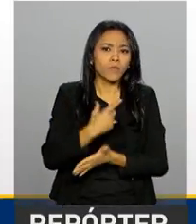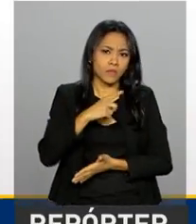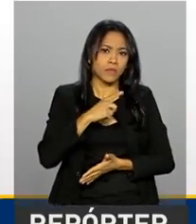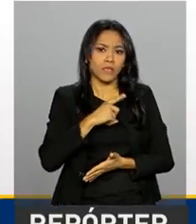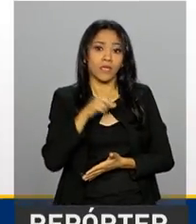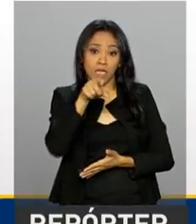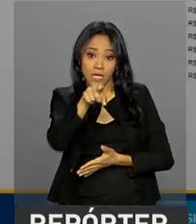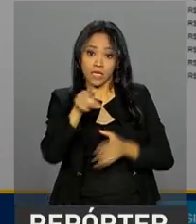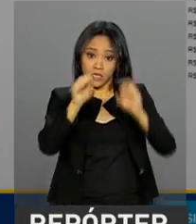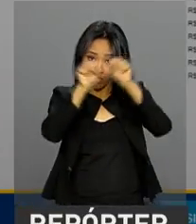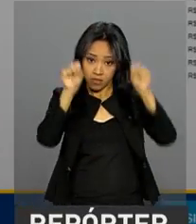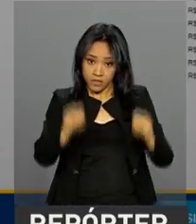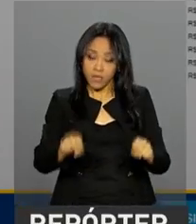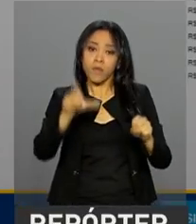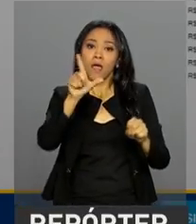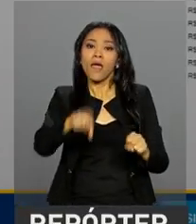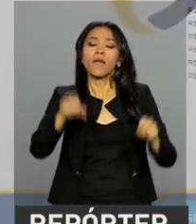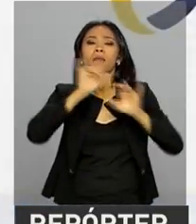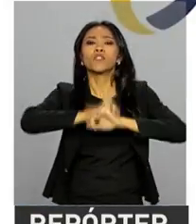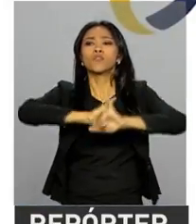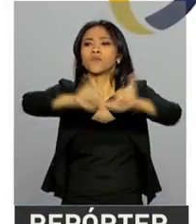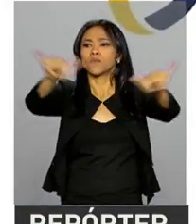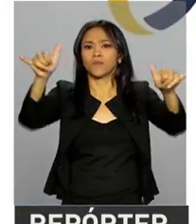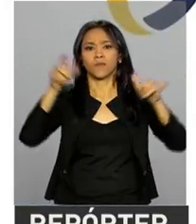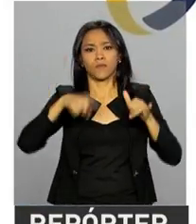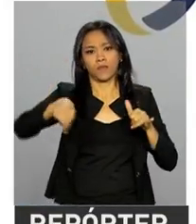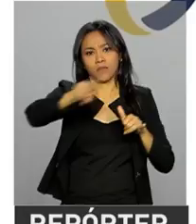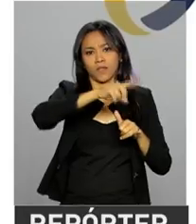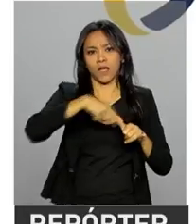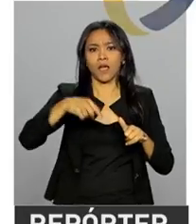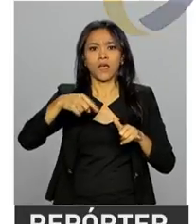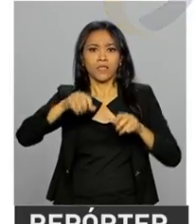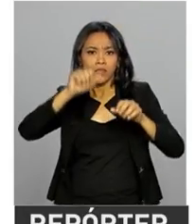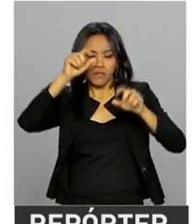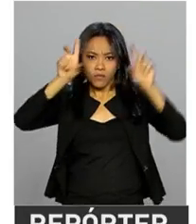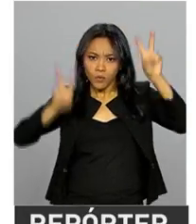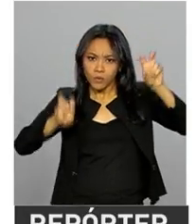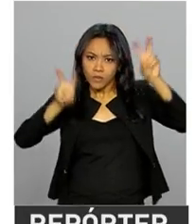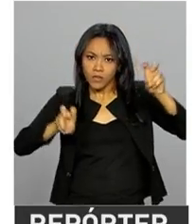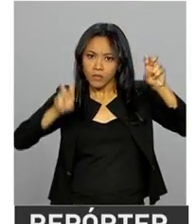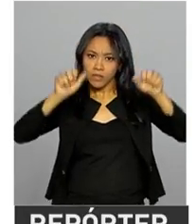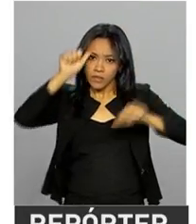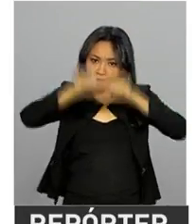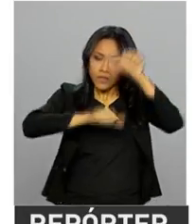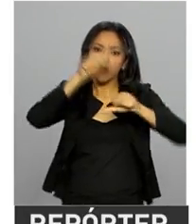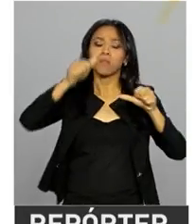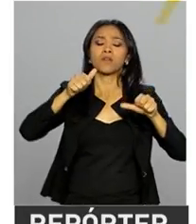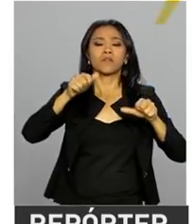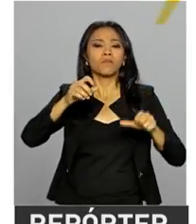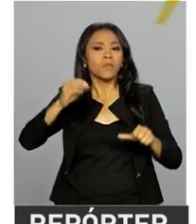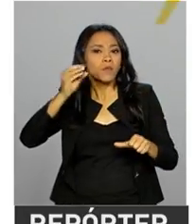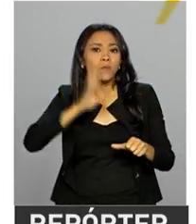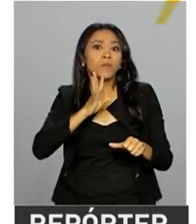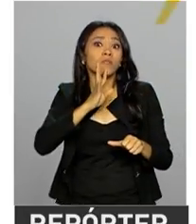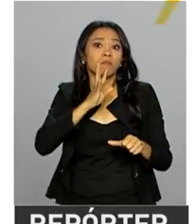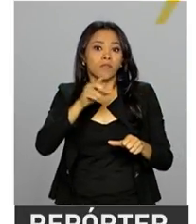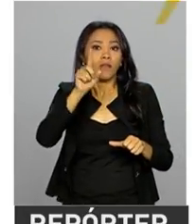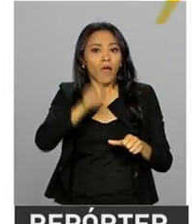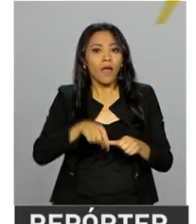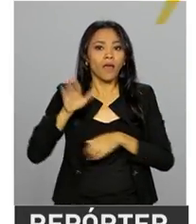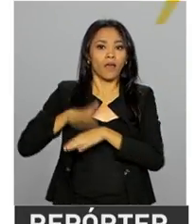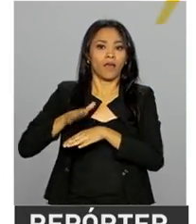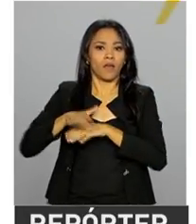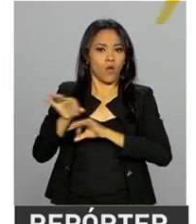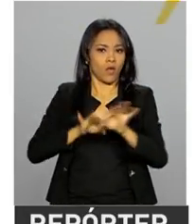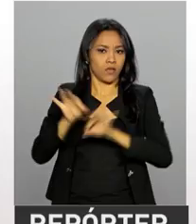ferramenta faz parte da campanha transformação pelo conhecimento iniciativa da secretaria do tesouro nacional do ministério